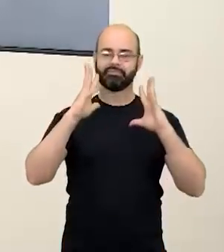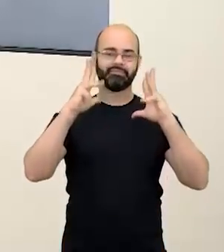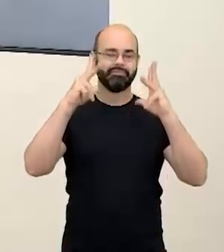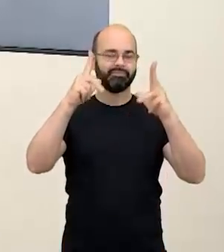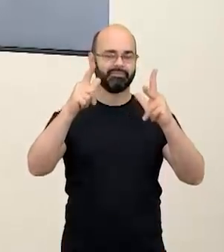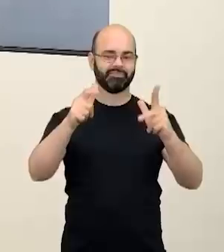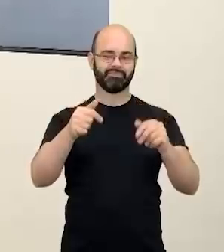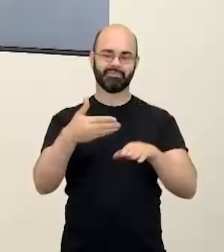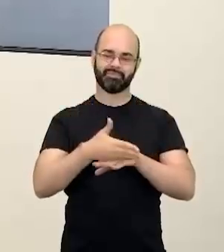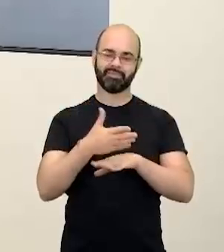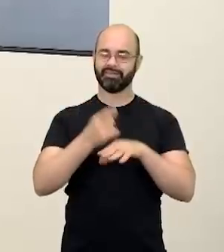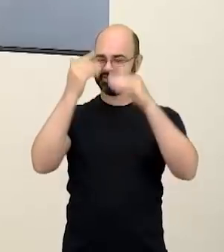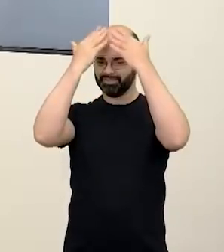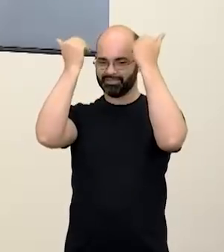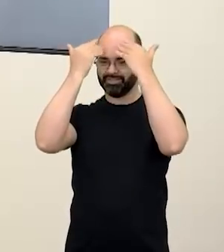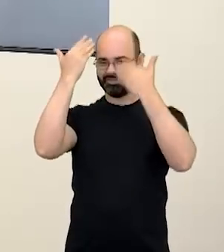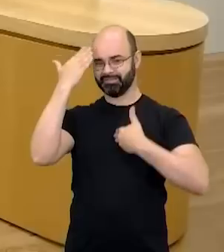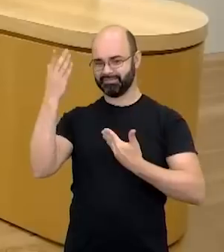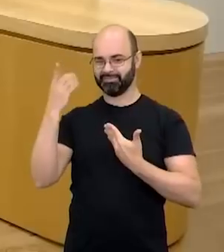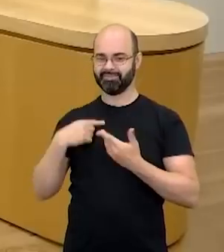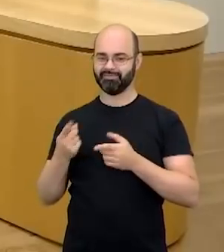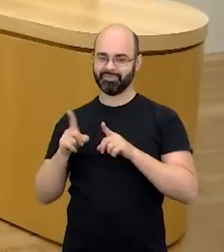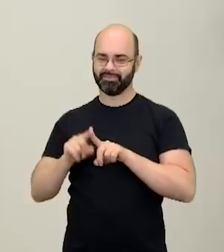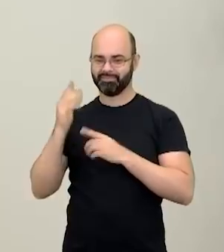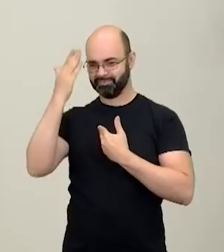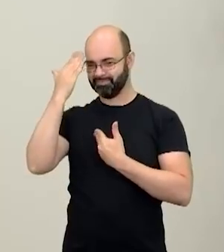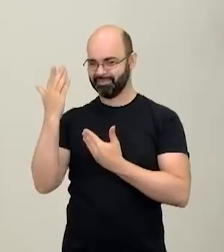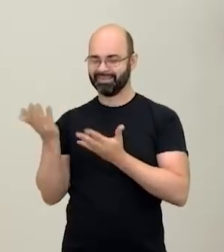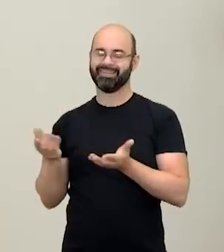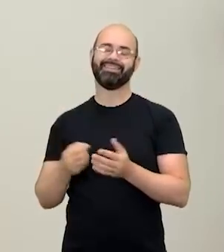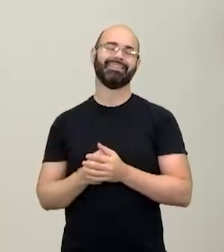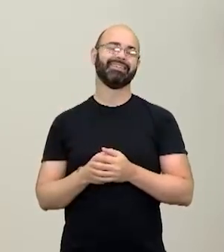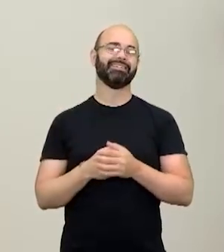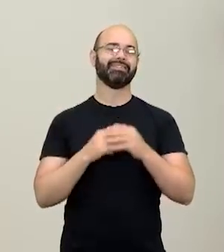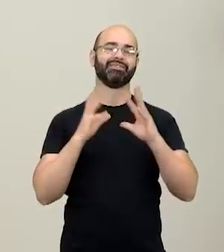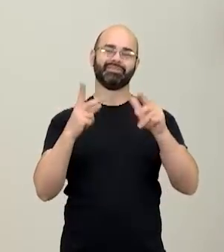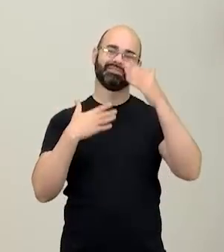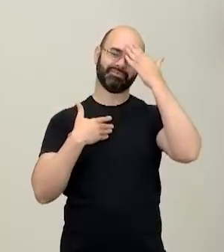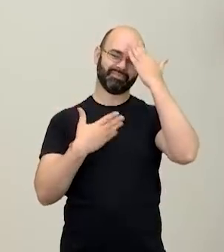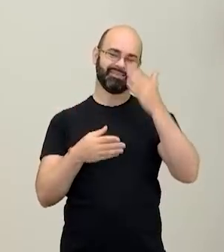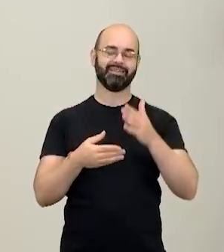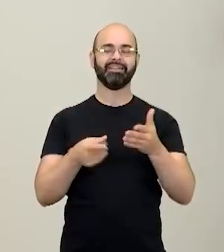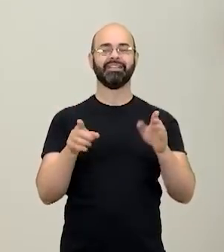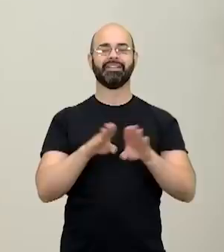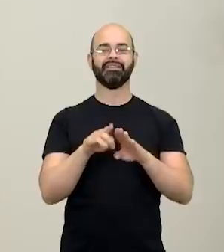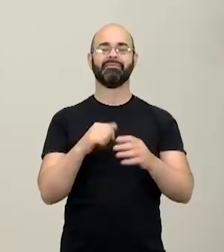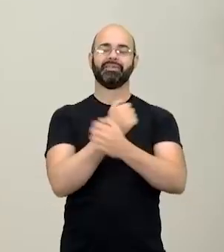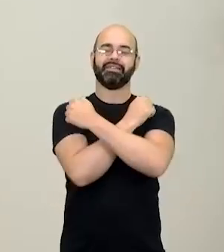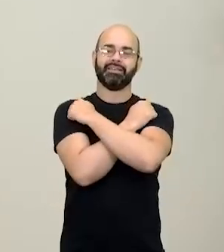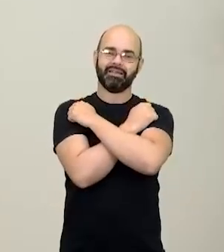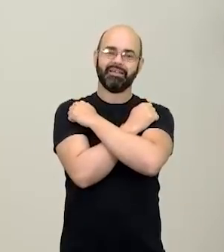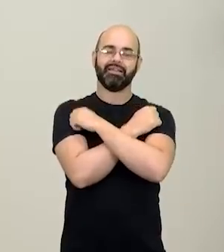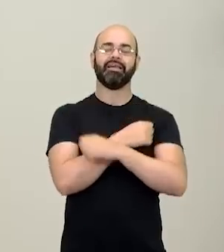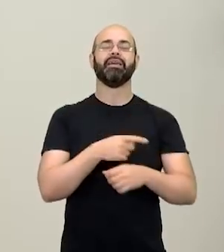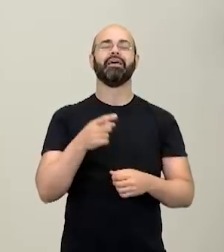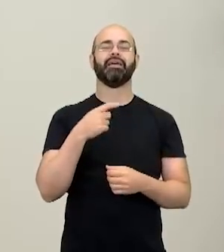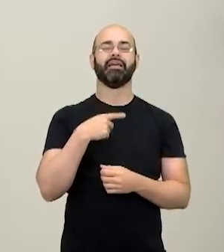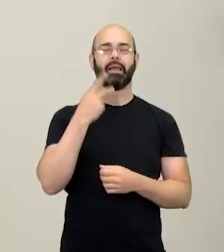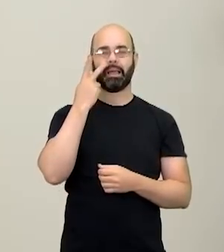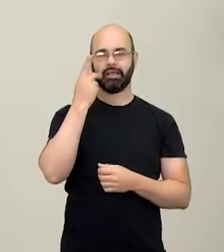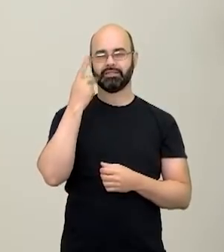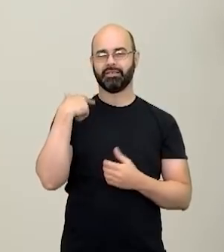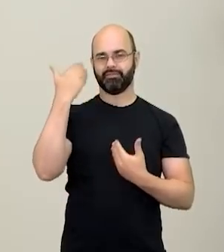pela participação. Jonas, valeu essa parceria. Obrigado a todos. Aí, já que você comentou também, eu queria mandar um abraço pro Recife aí. Eu conheço